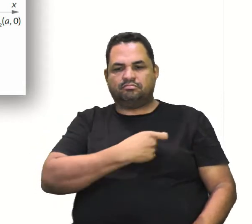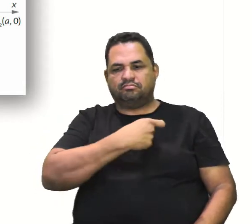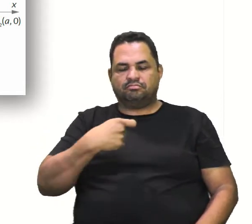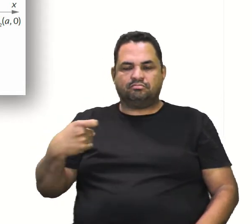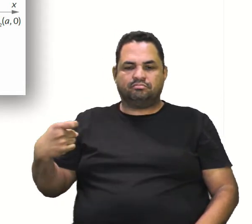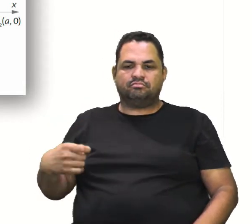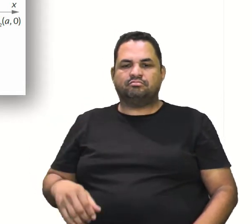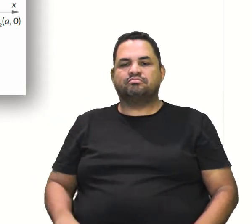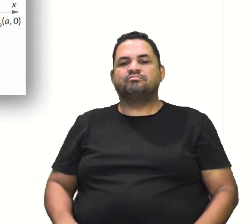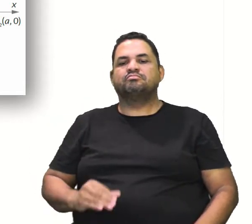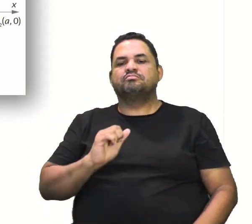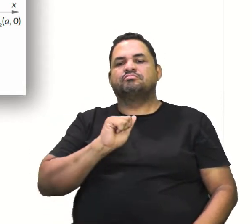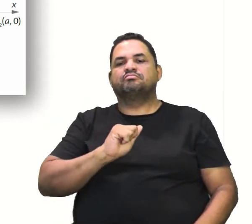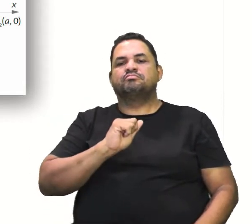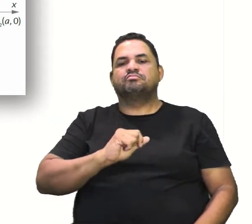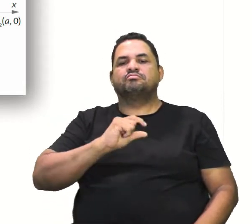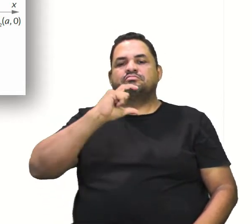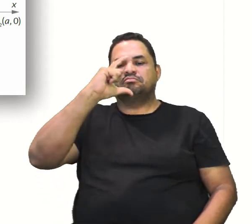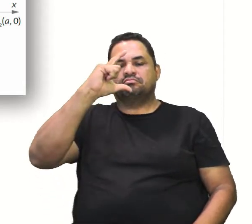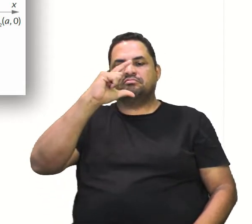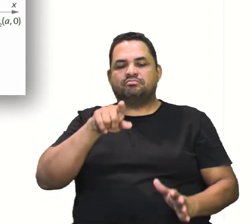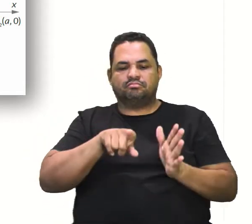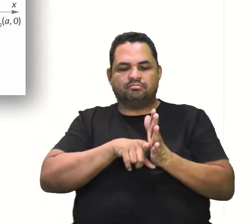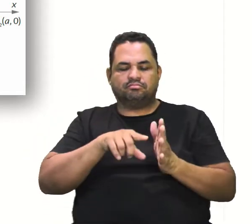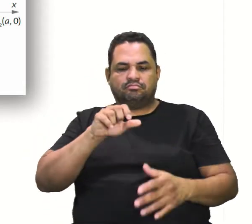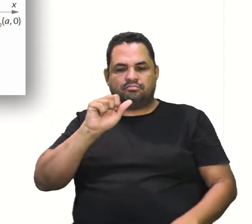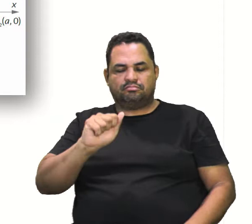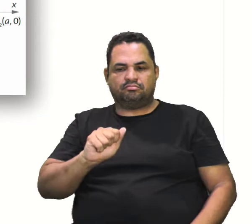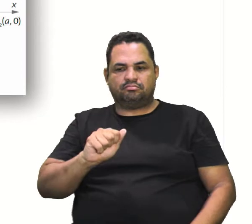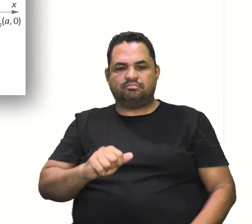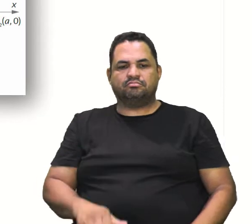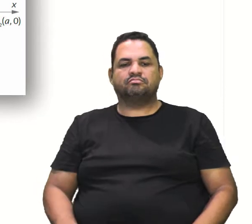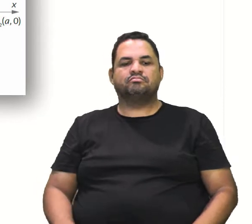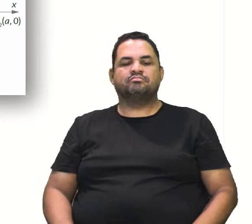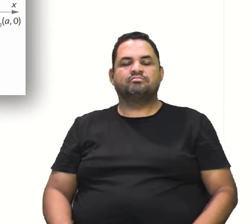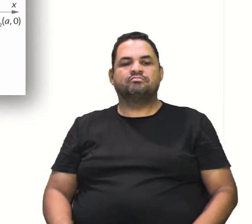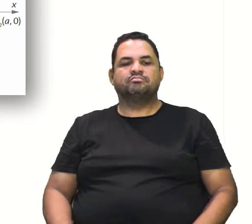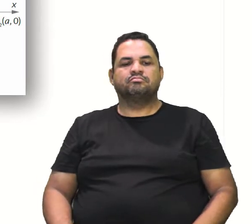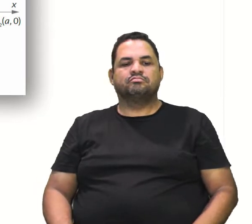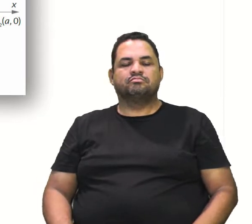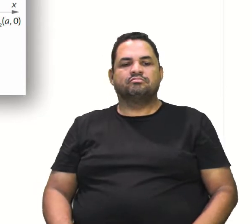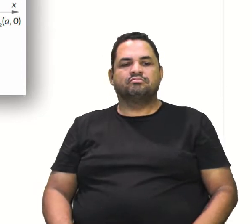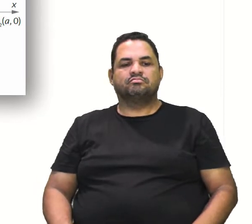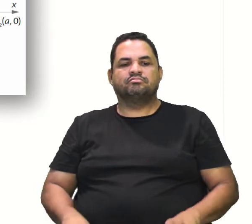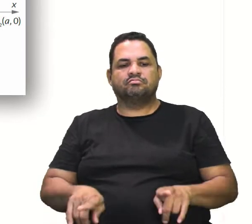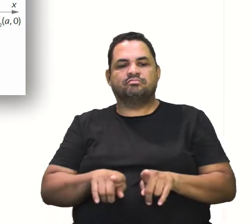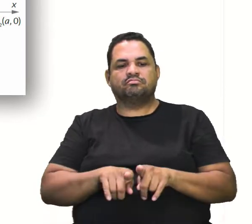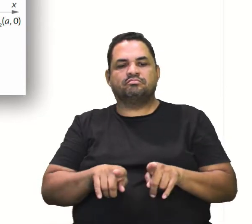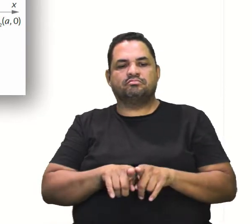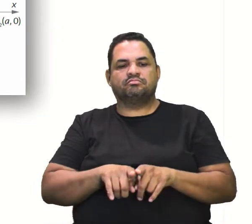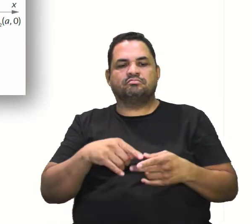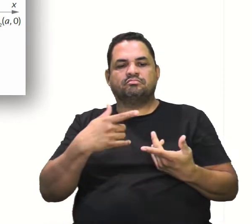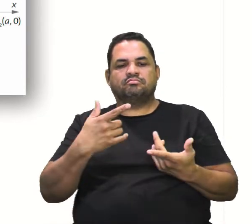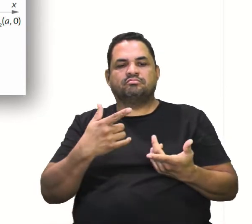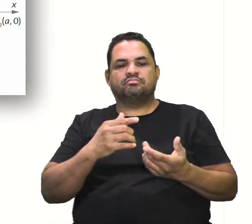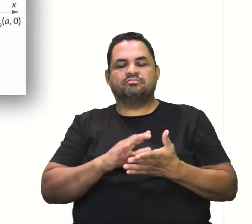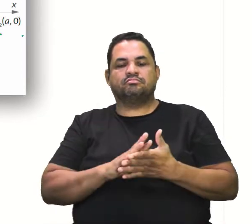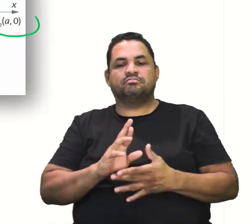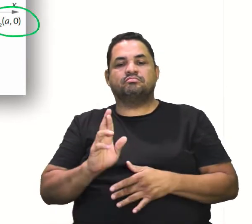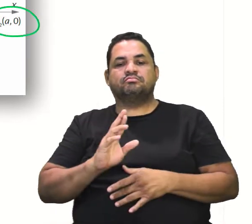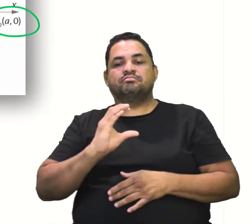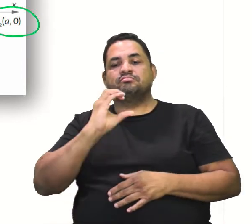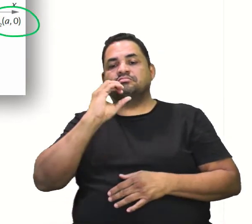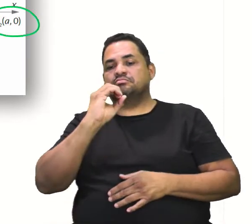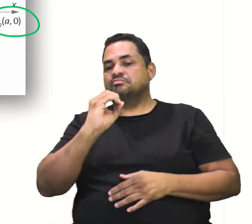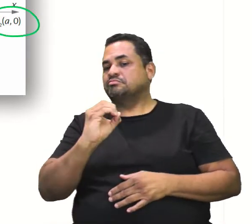ponto A minúsculo e menos A. Uhum. O eixo menor também vai estar agora, só que agora quem é